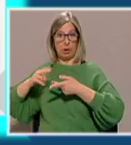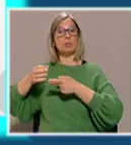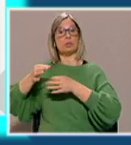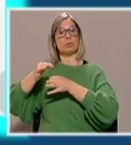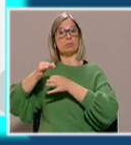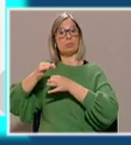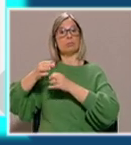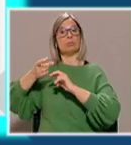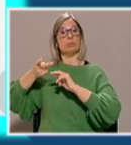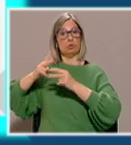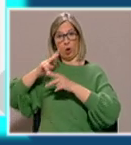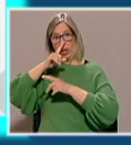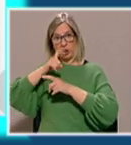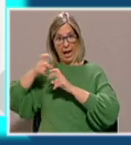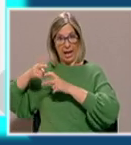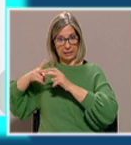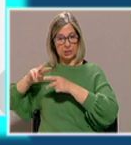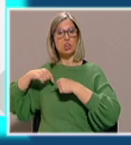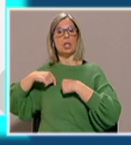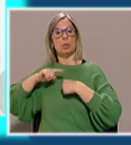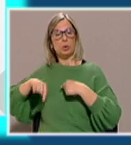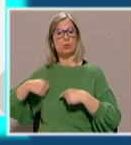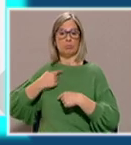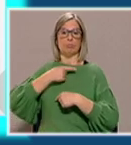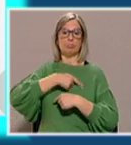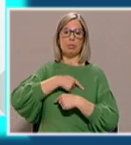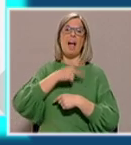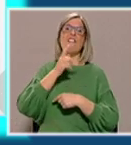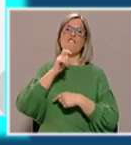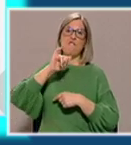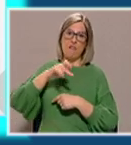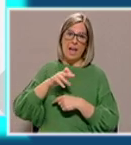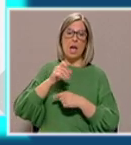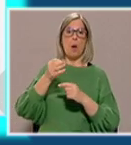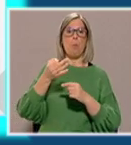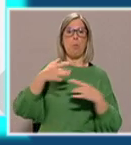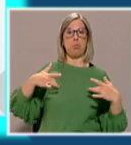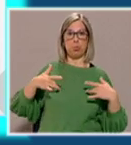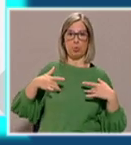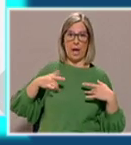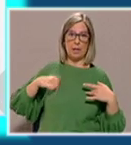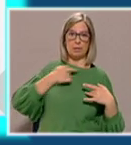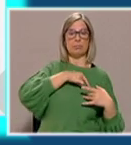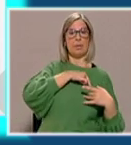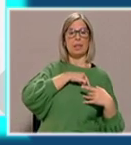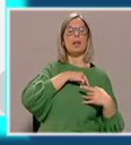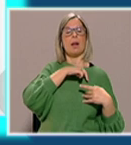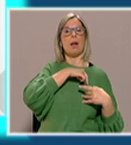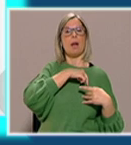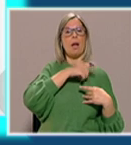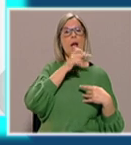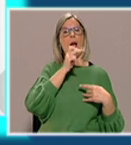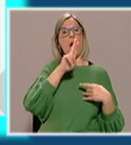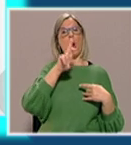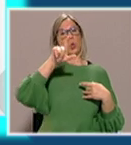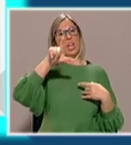pulmonar, veias pulmonares, terminando na aurícula esquerda. Já sabem que o que está representado a azul representa sangue venoso e a